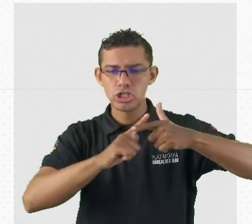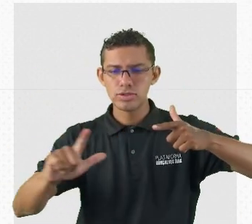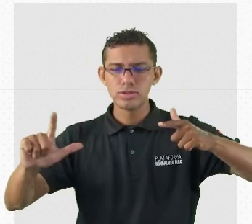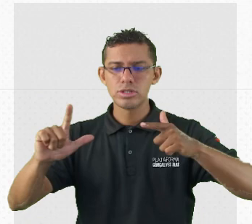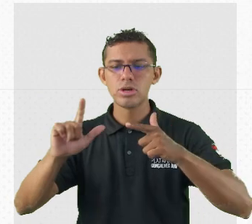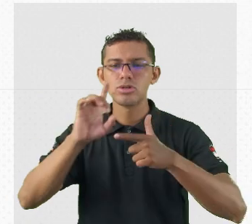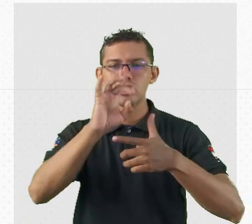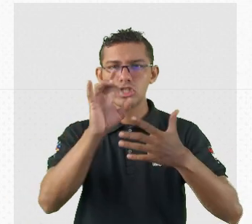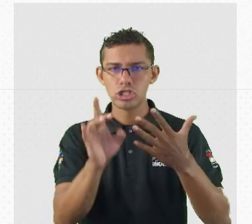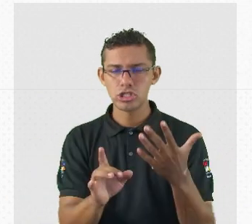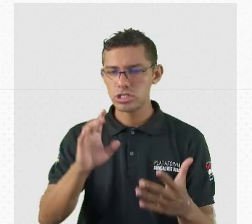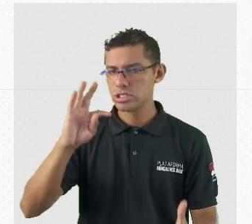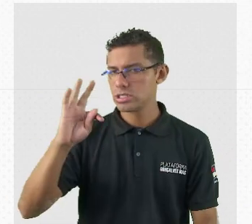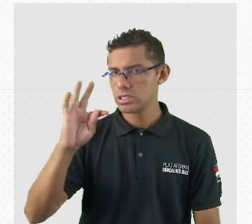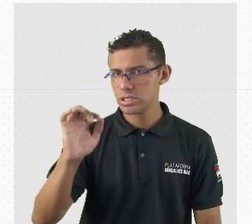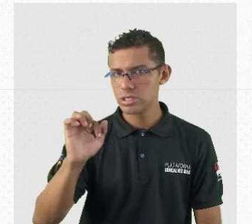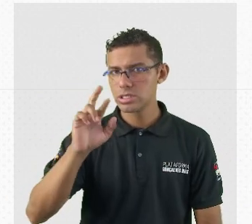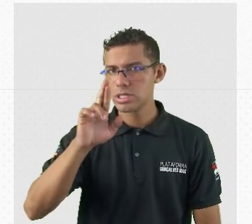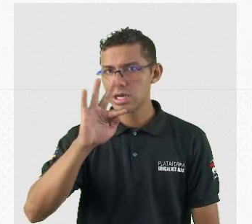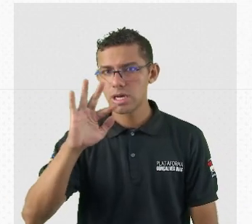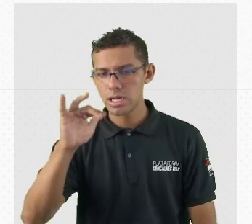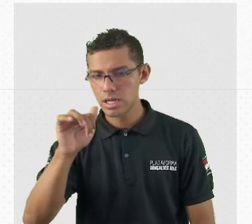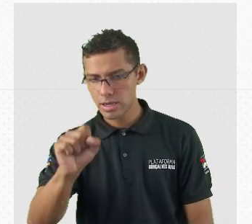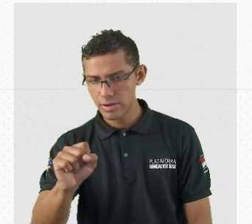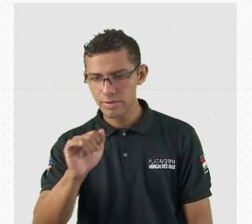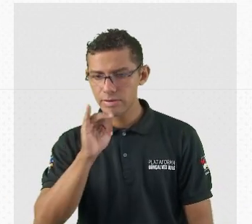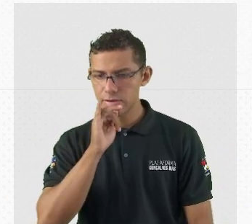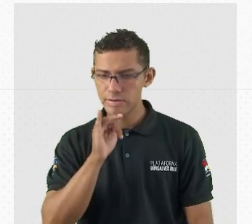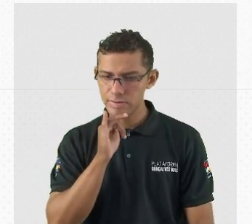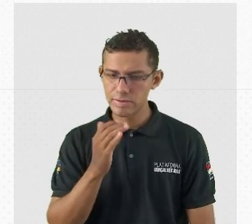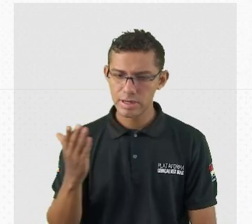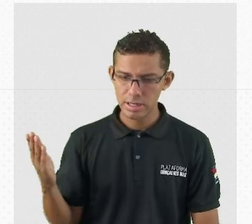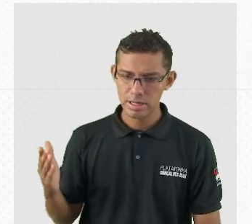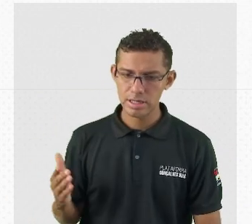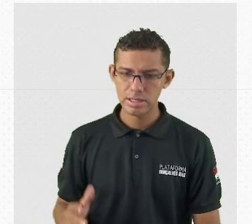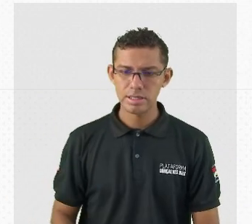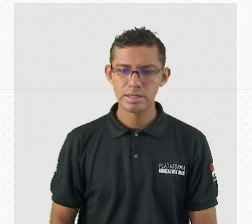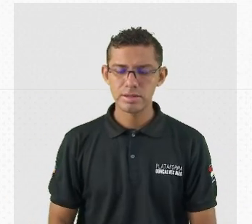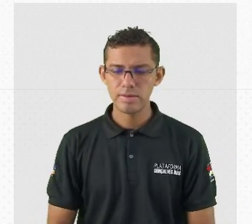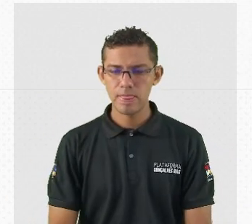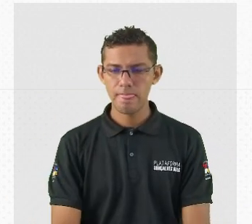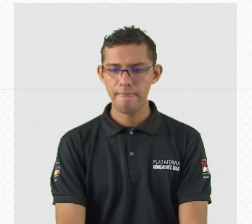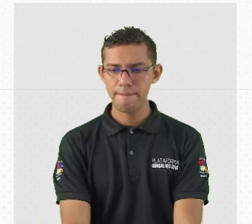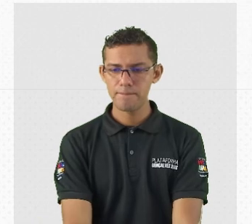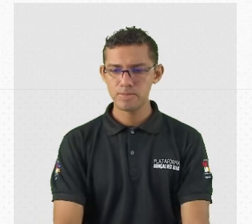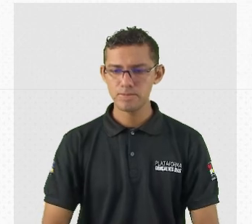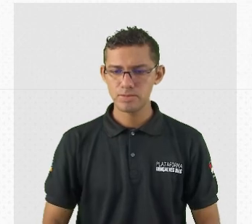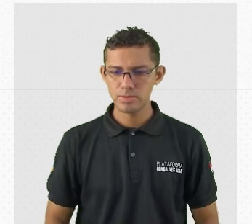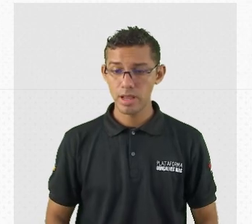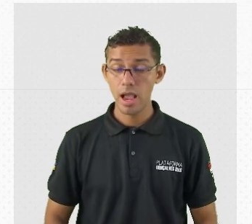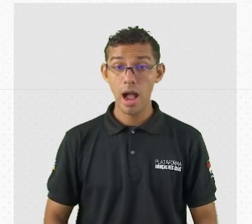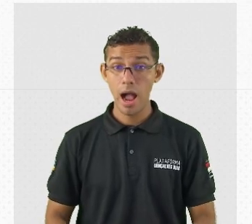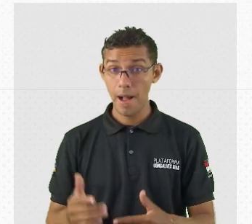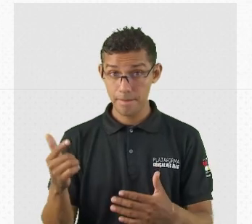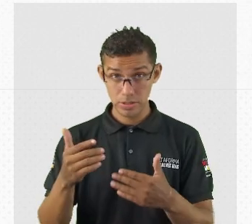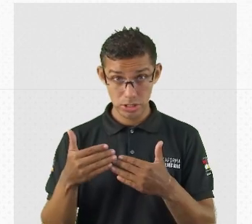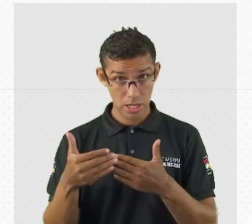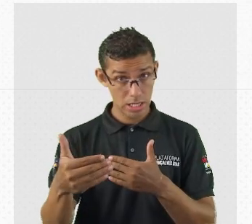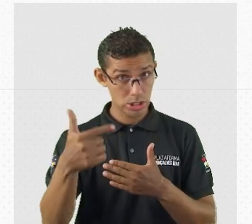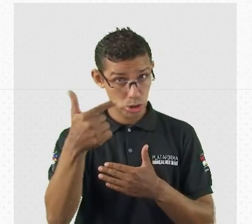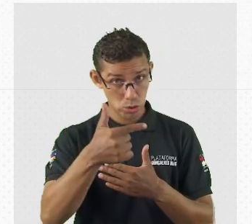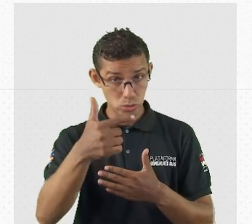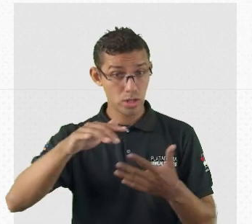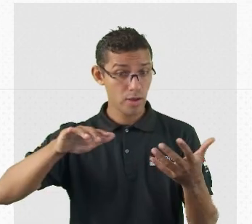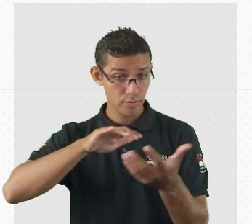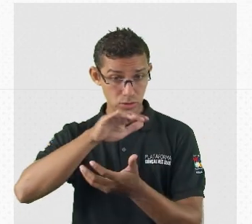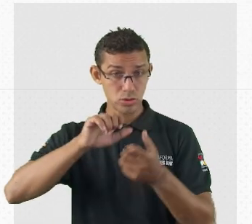de tarefas, tá? A divisão de tarefas. É a partir da segunda revolução industrial